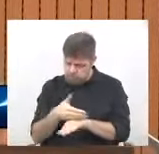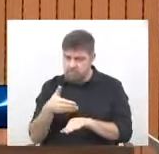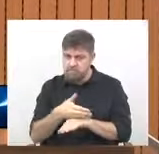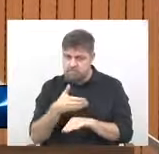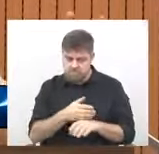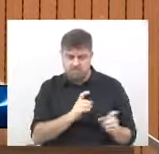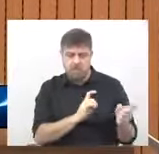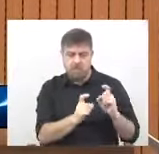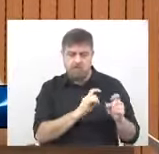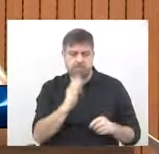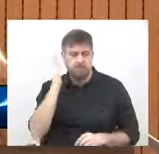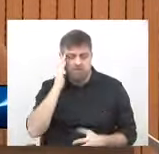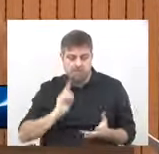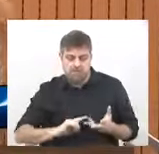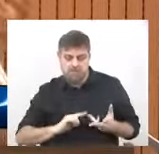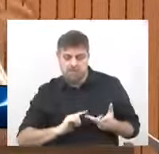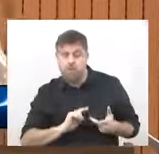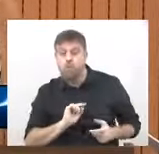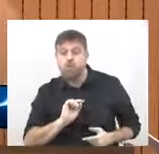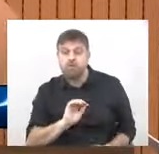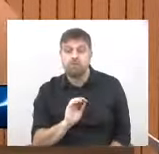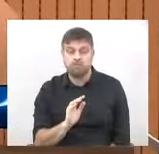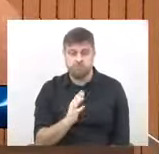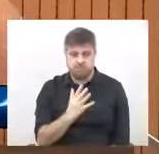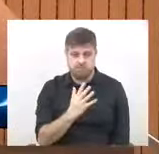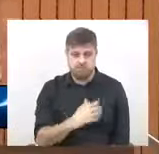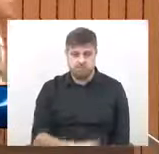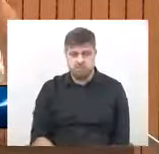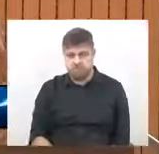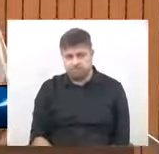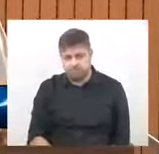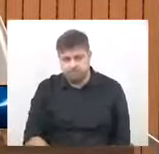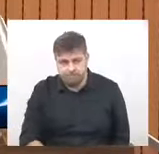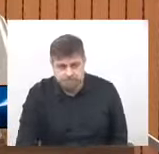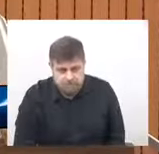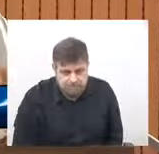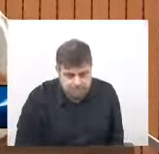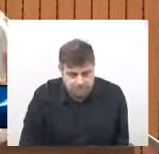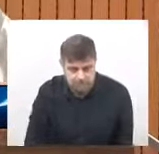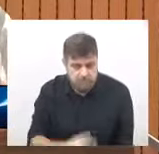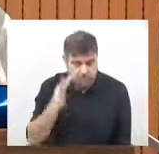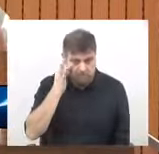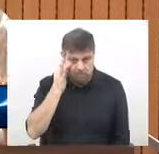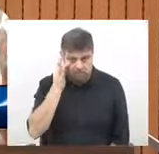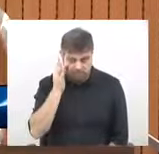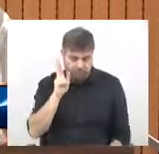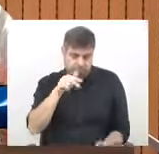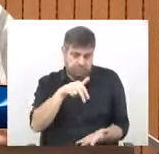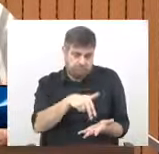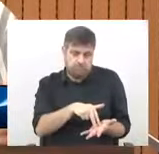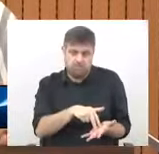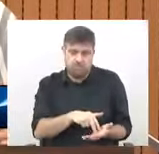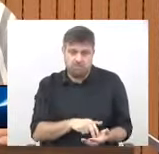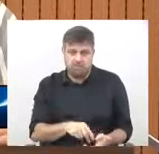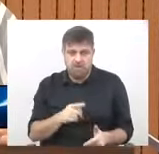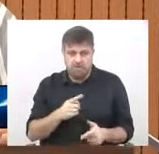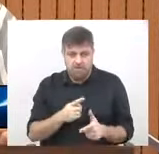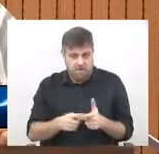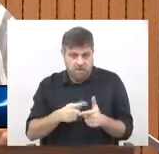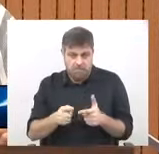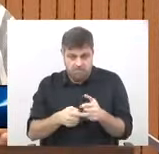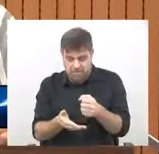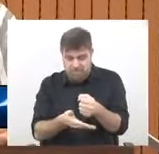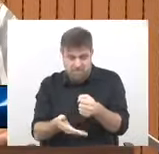participar e verificar e tá participando de perto dessa questão, que é uma questão fundamental para a cidade